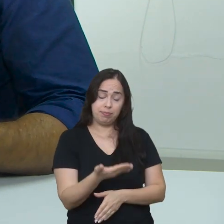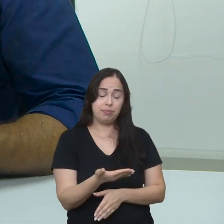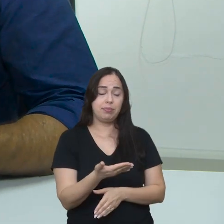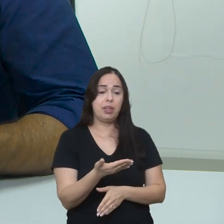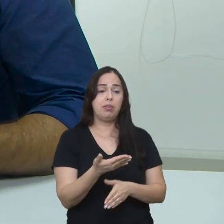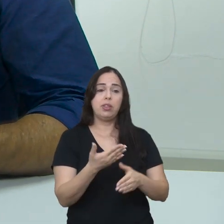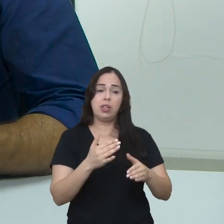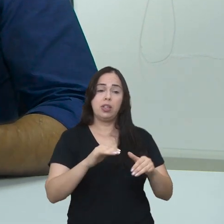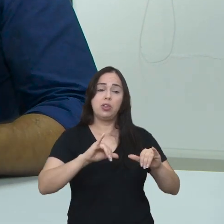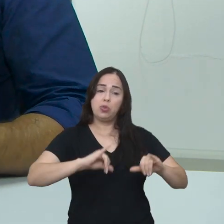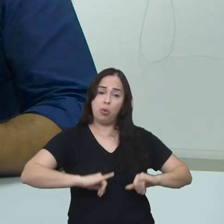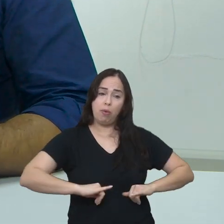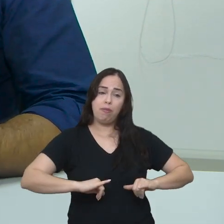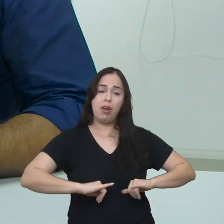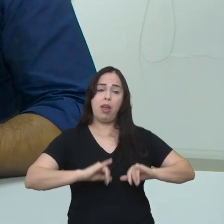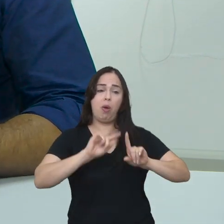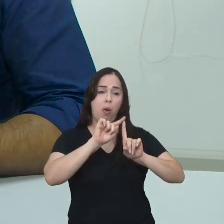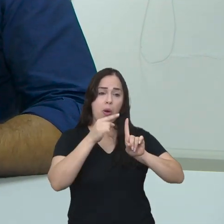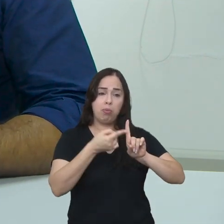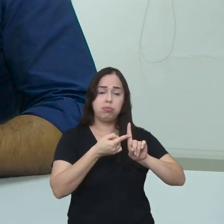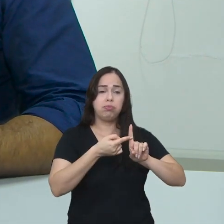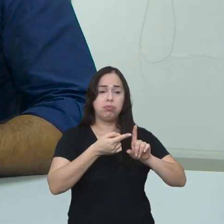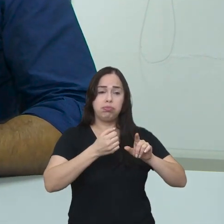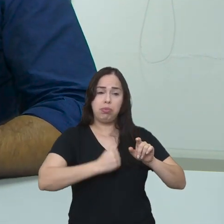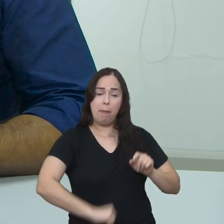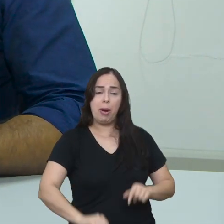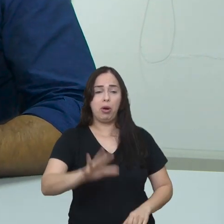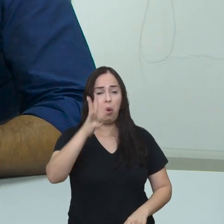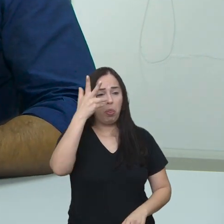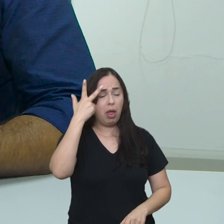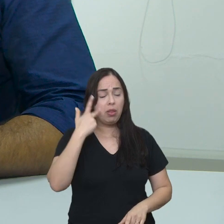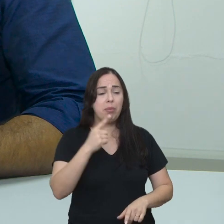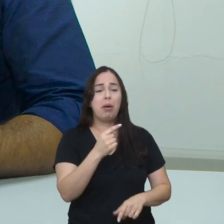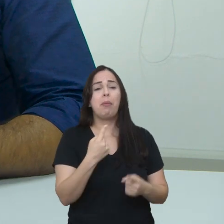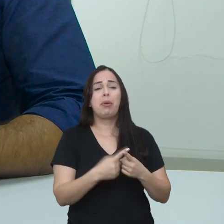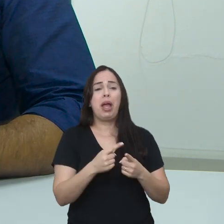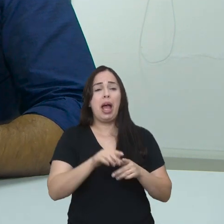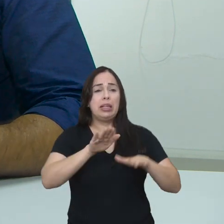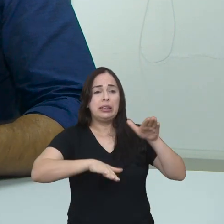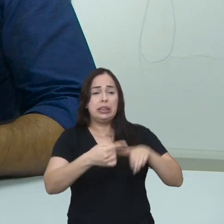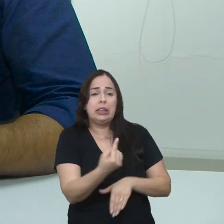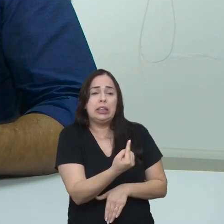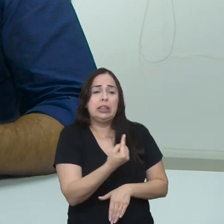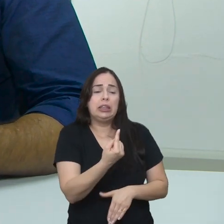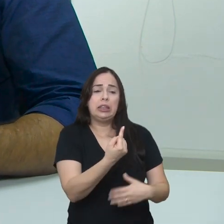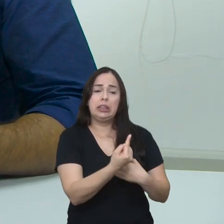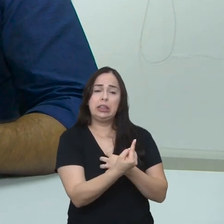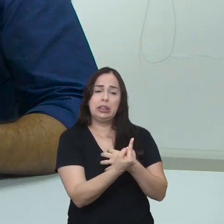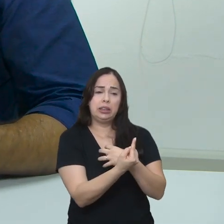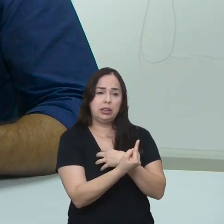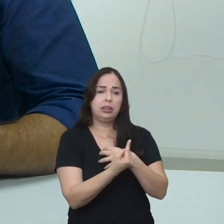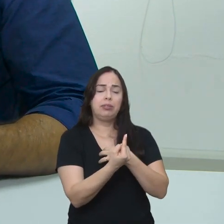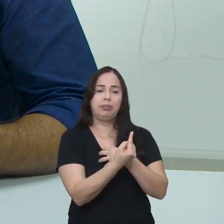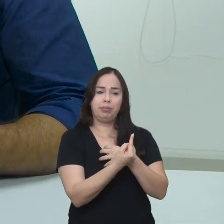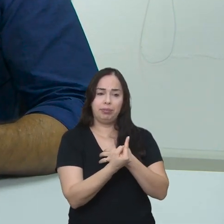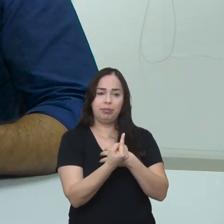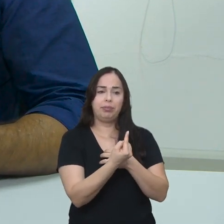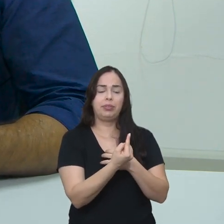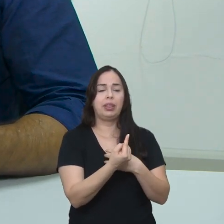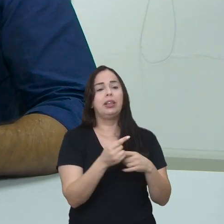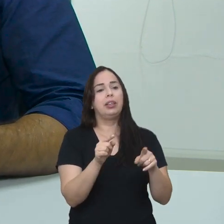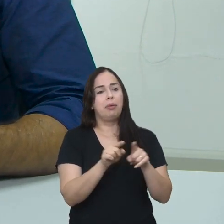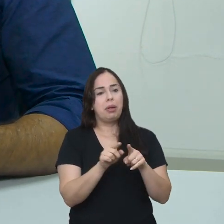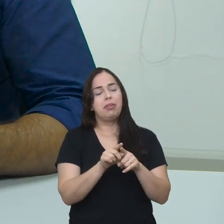uma atenção voltada né para você que teve essa essa perda porque ali ela está um pouco sozinha vamos dizer